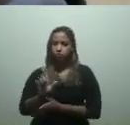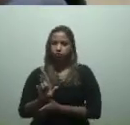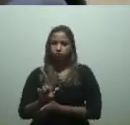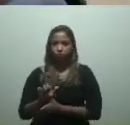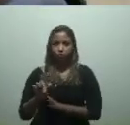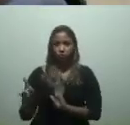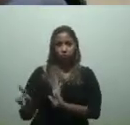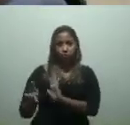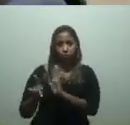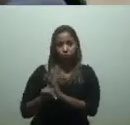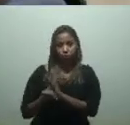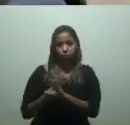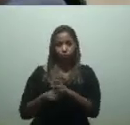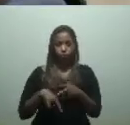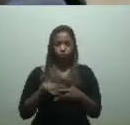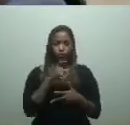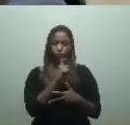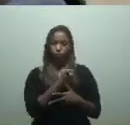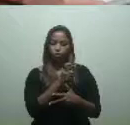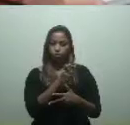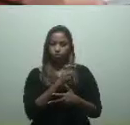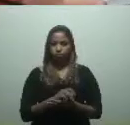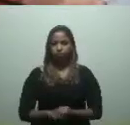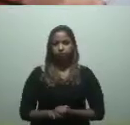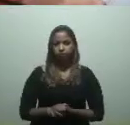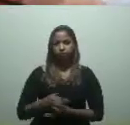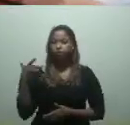Autor, Poder Executivo.